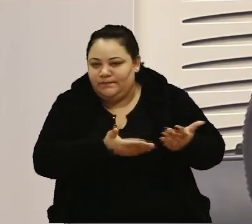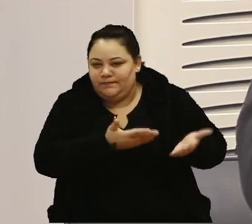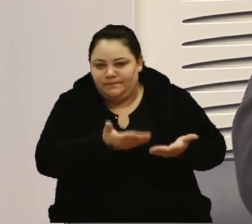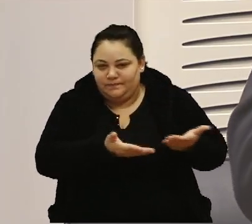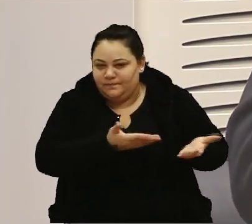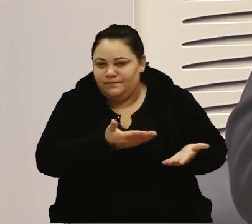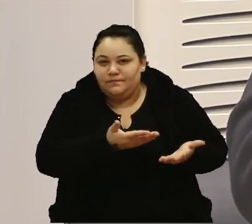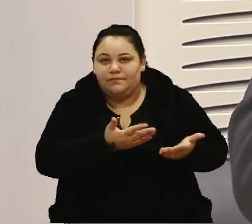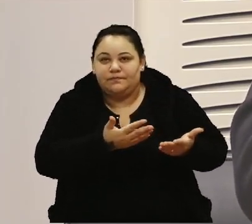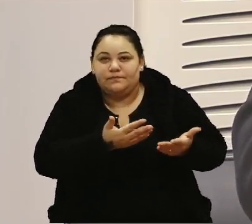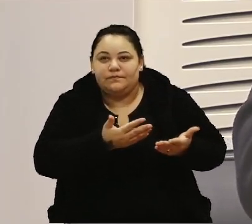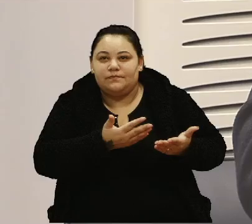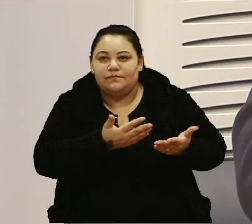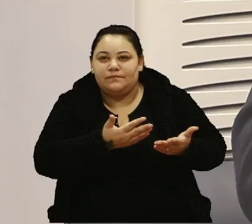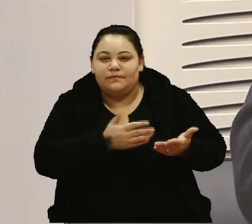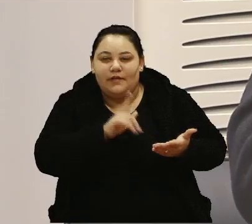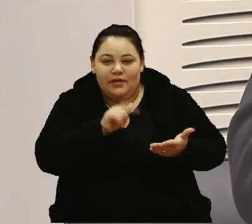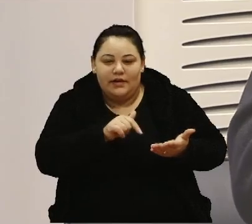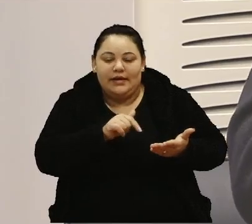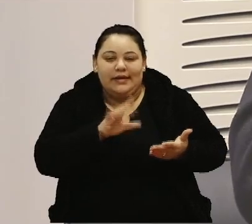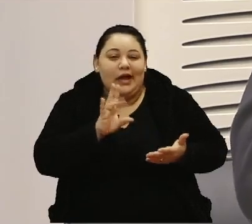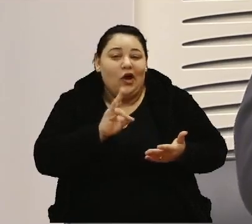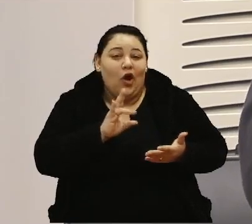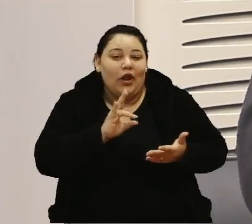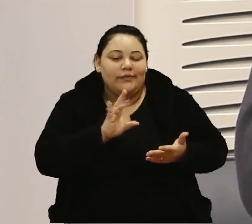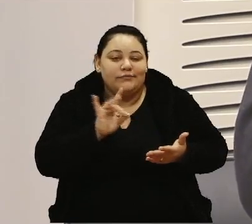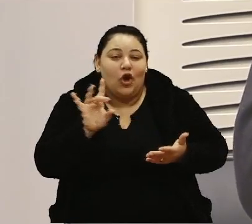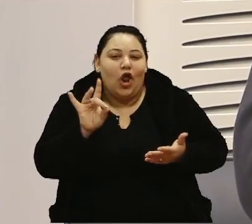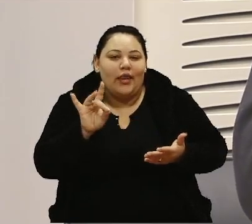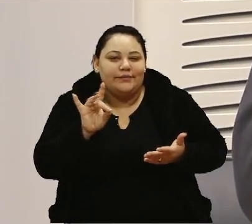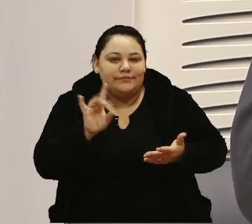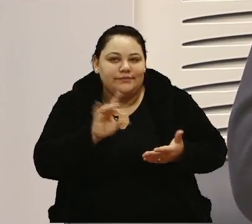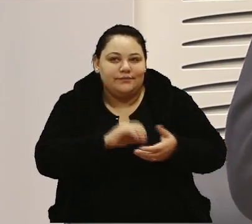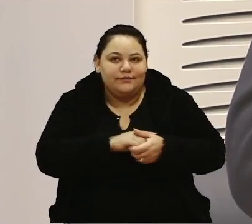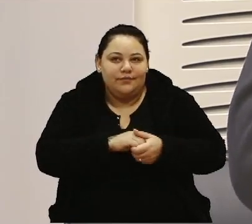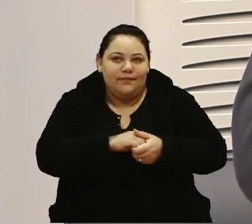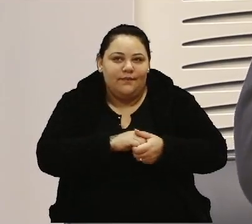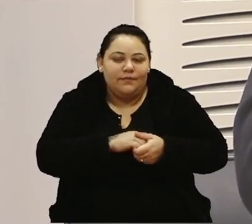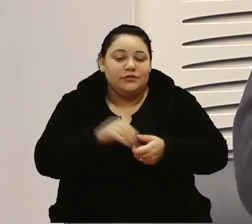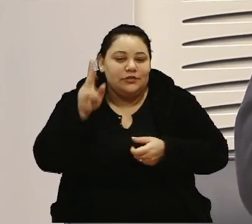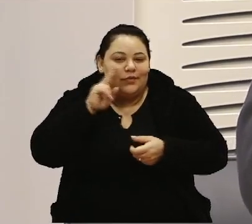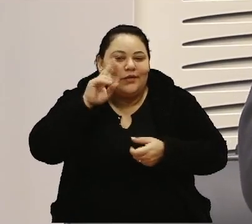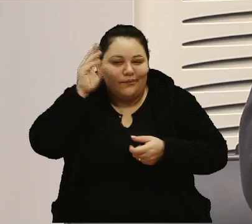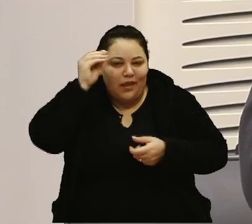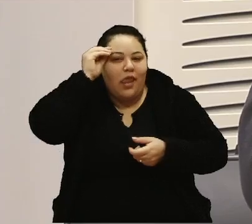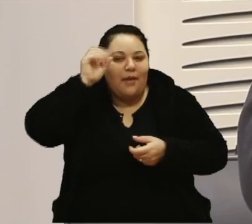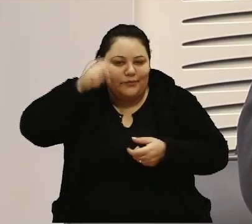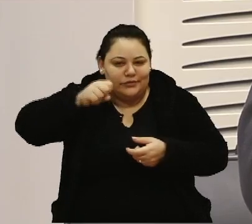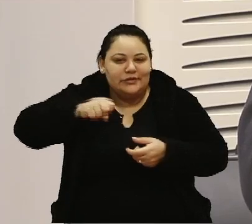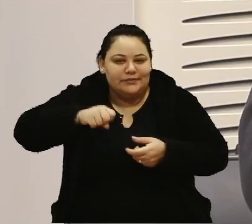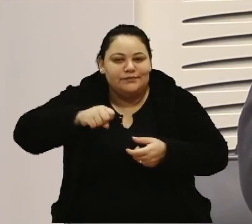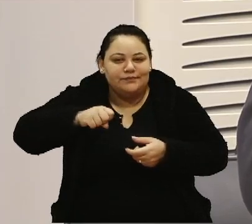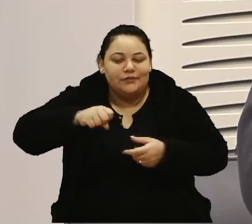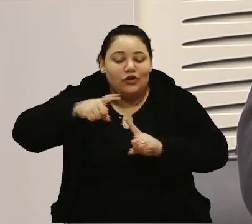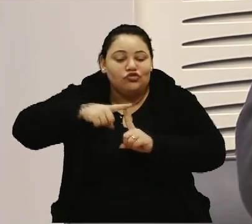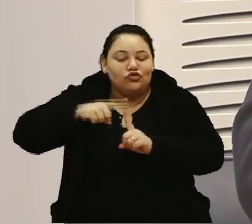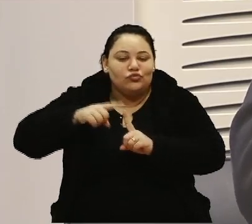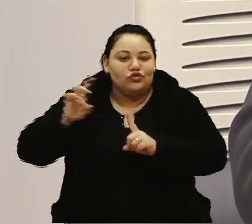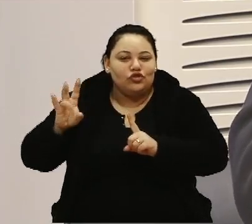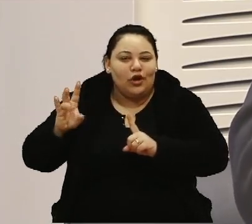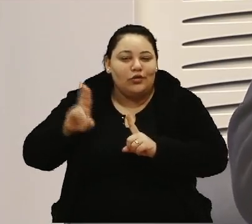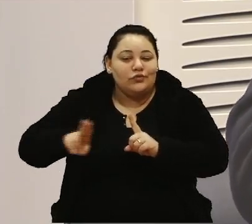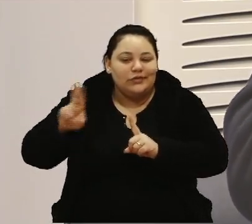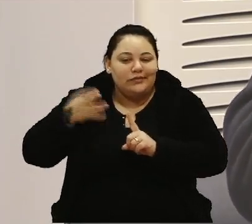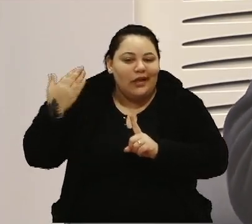se relacionar, era com a tal da cola de sapateiro. E isso ficou na minha memória. Então, eu digo assim para todos os